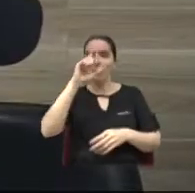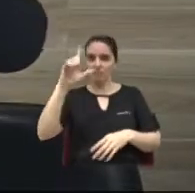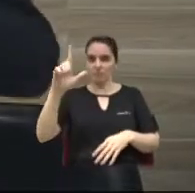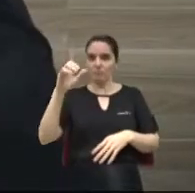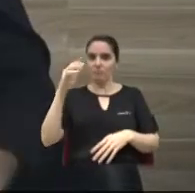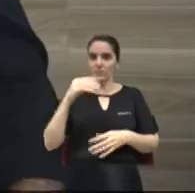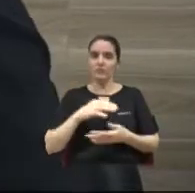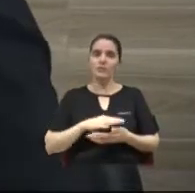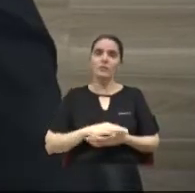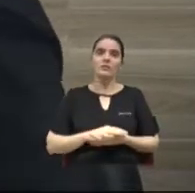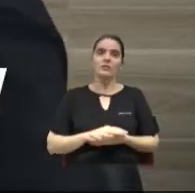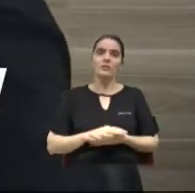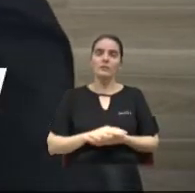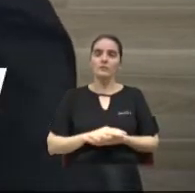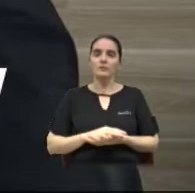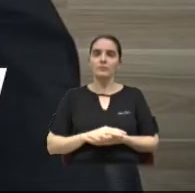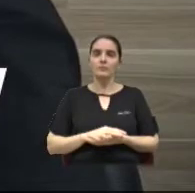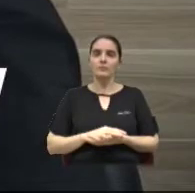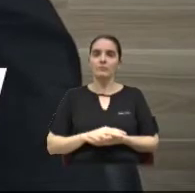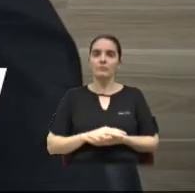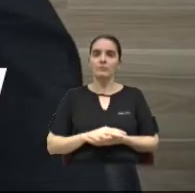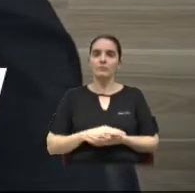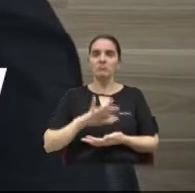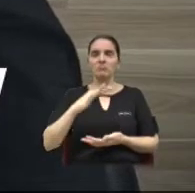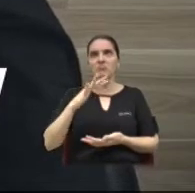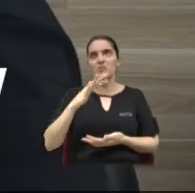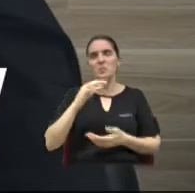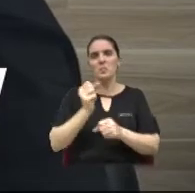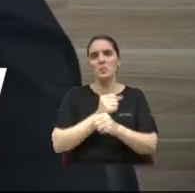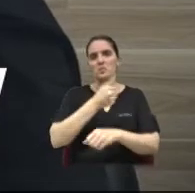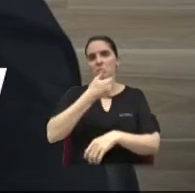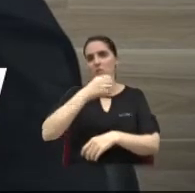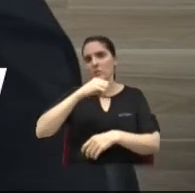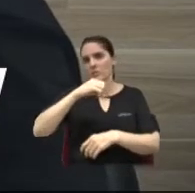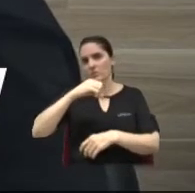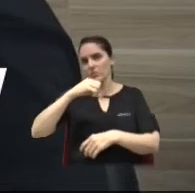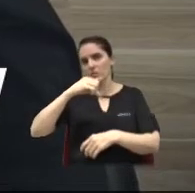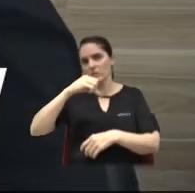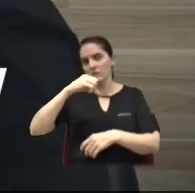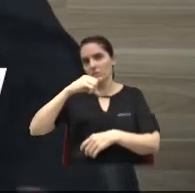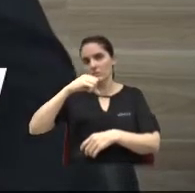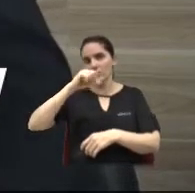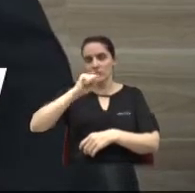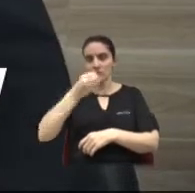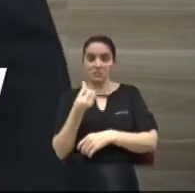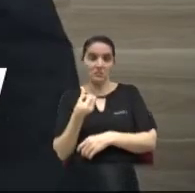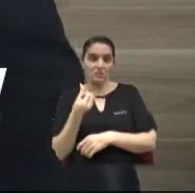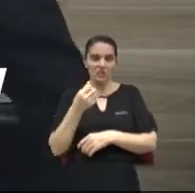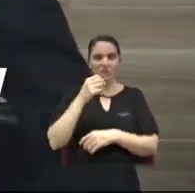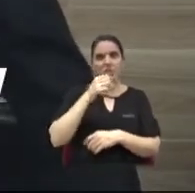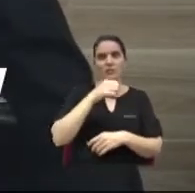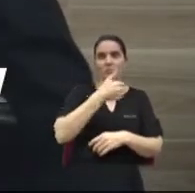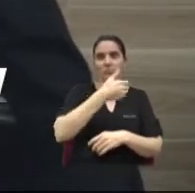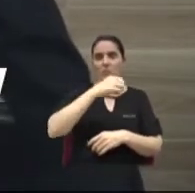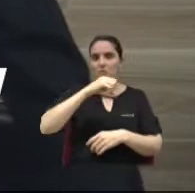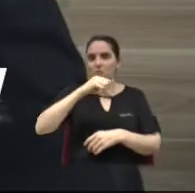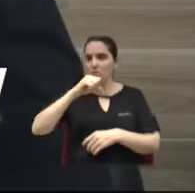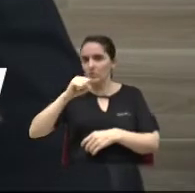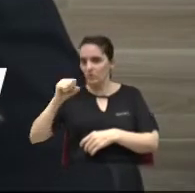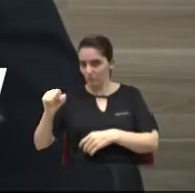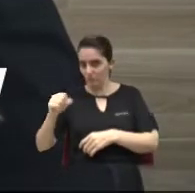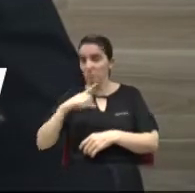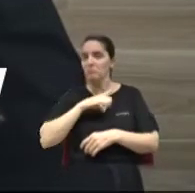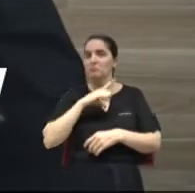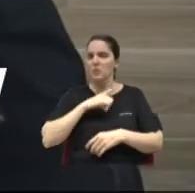todos sabem, mas mais ou menos em 1986, 88, tivemos grandes bandas em